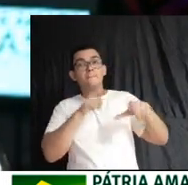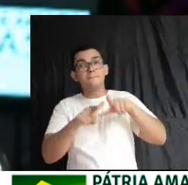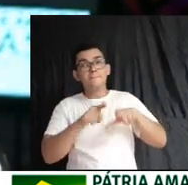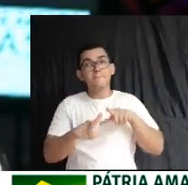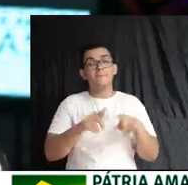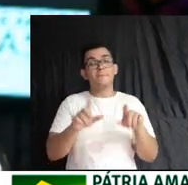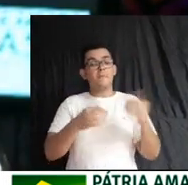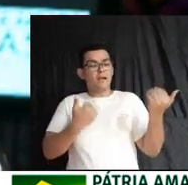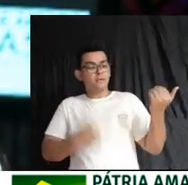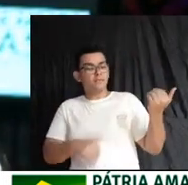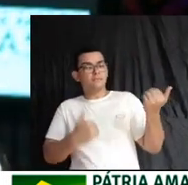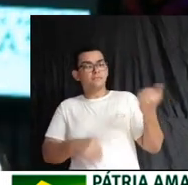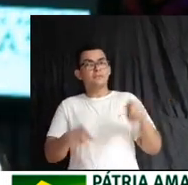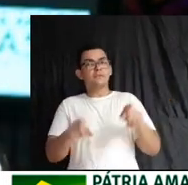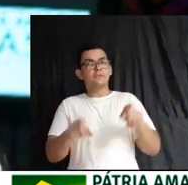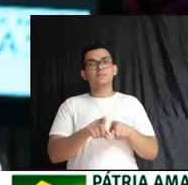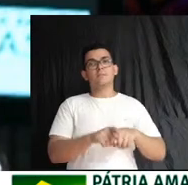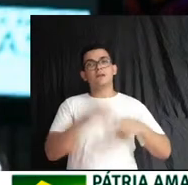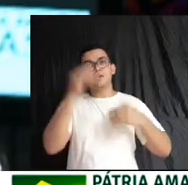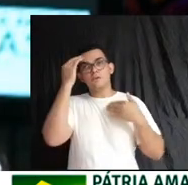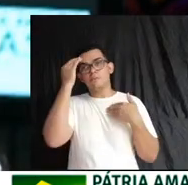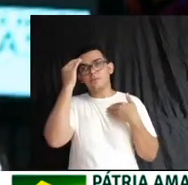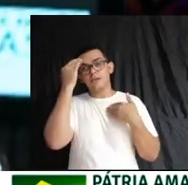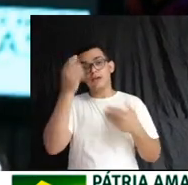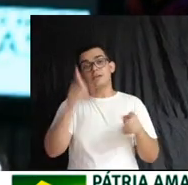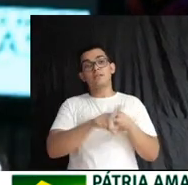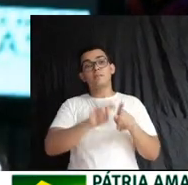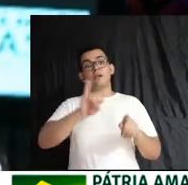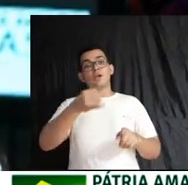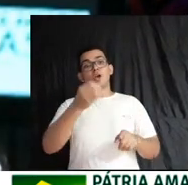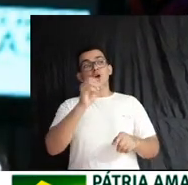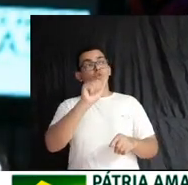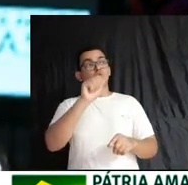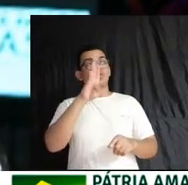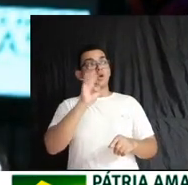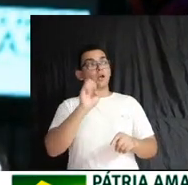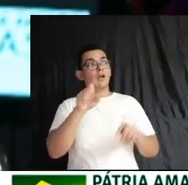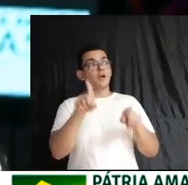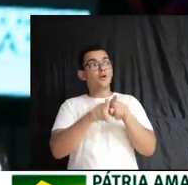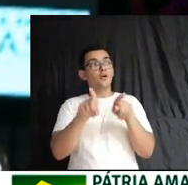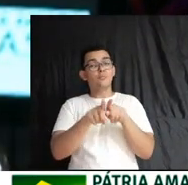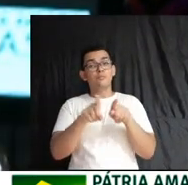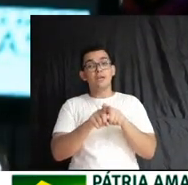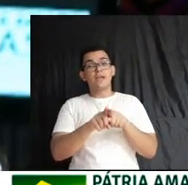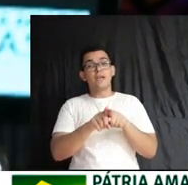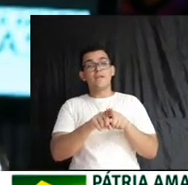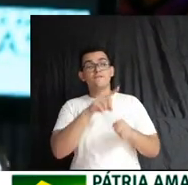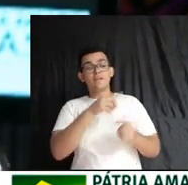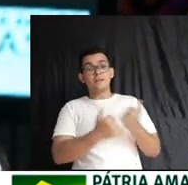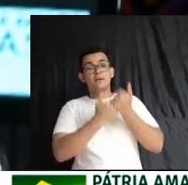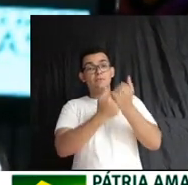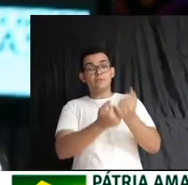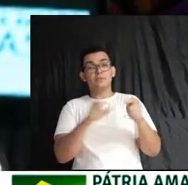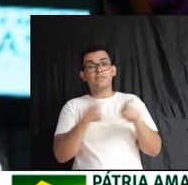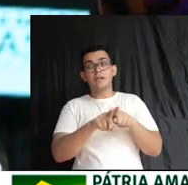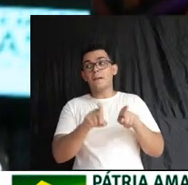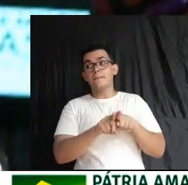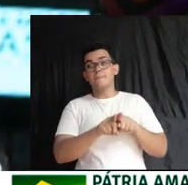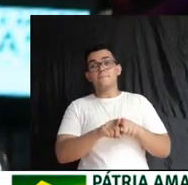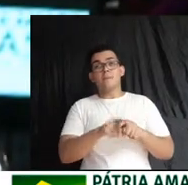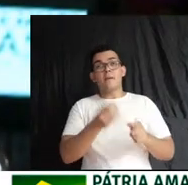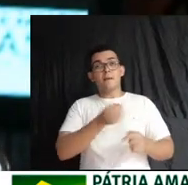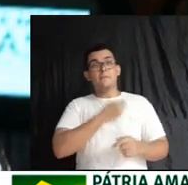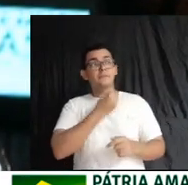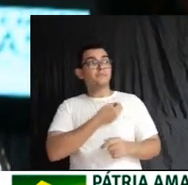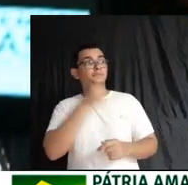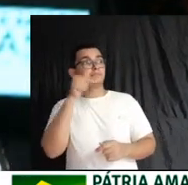pela honestidade conosco. Obrigada, Joab, por ter me colocado nessa. Convidado, e eu,